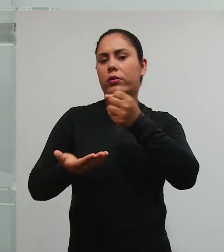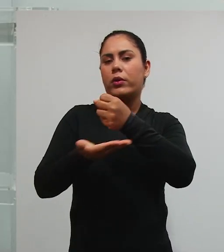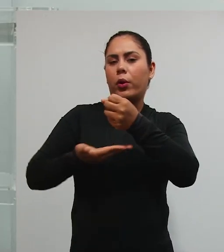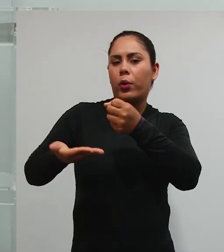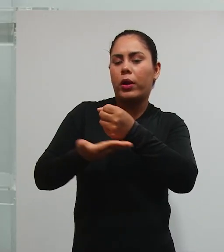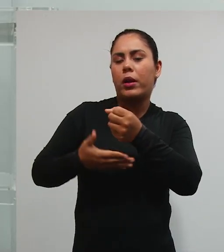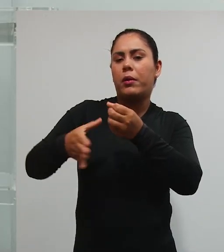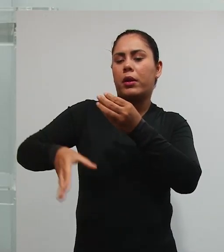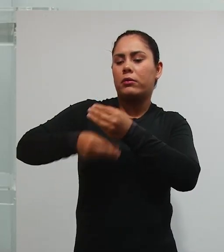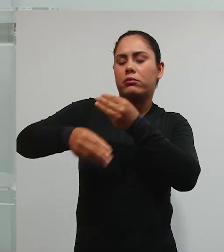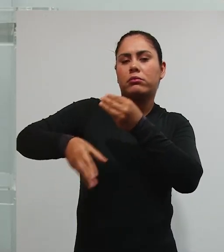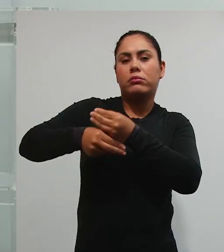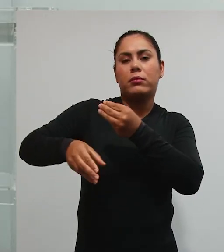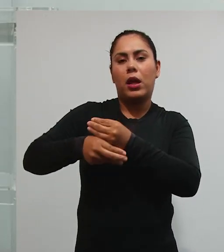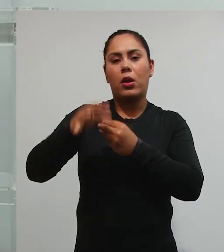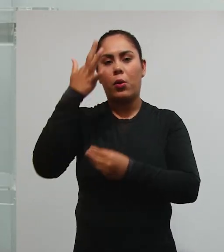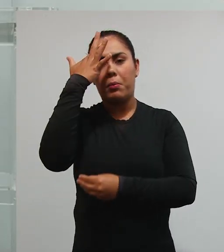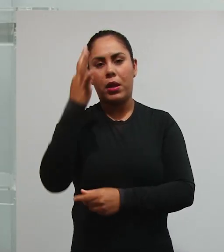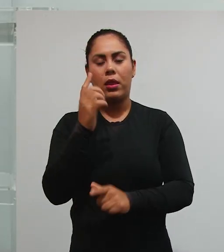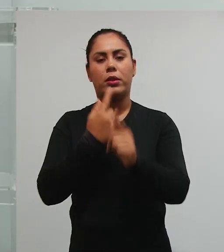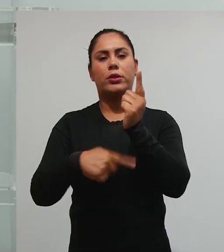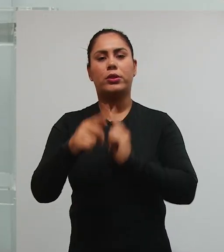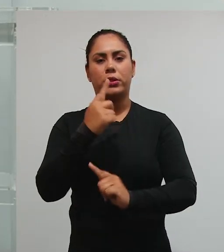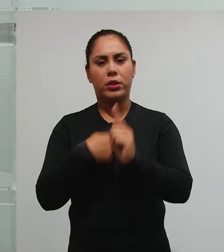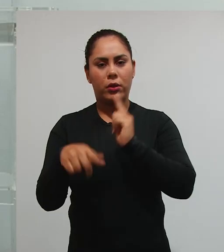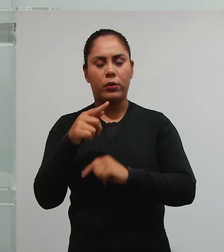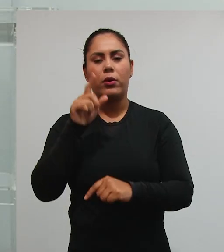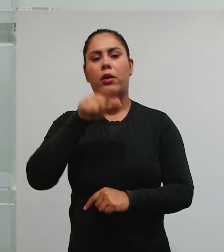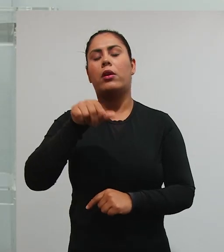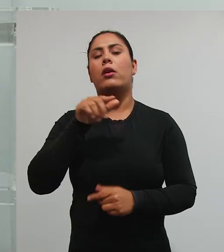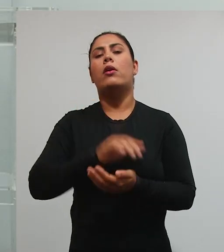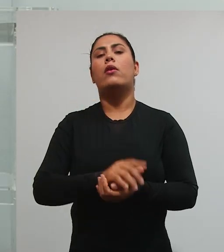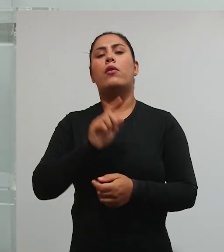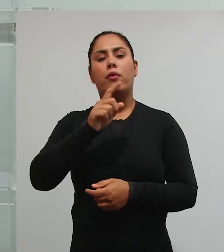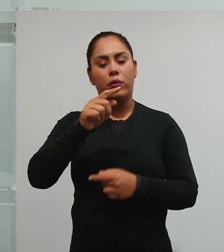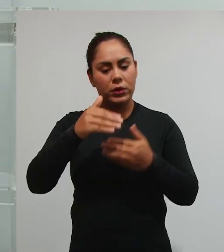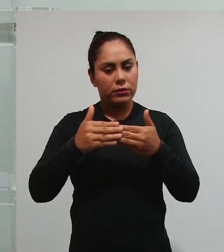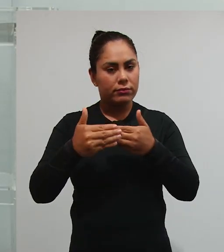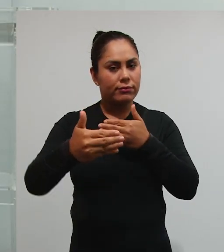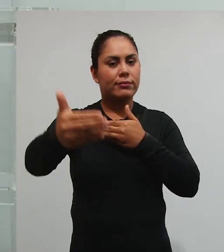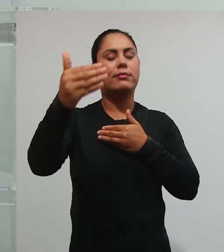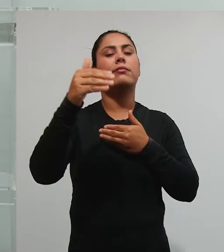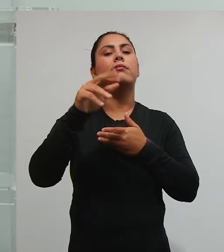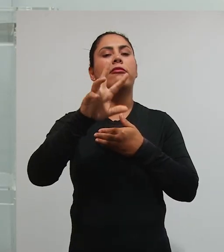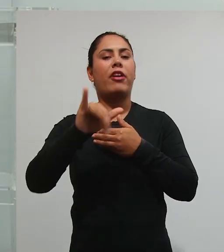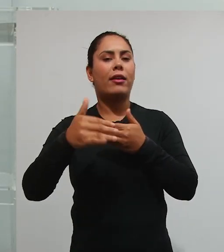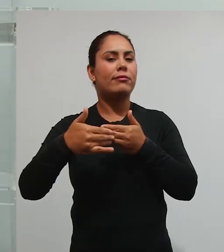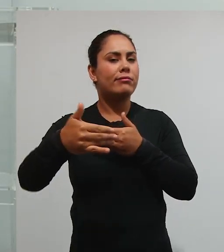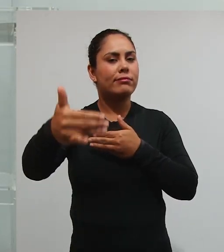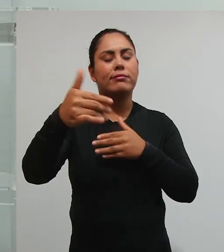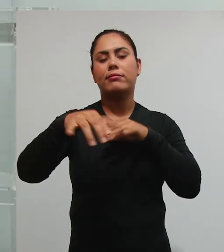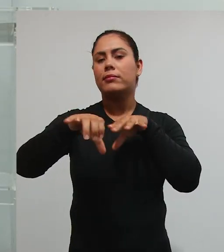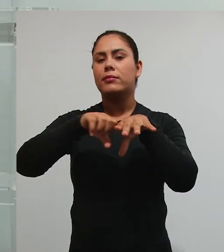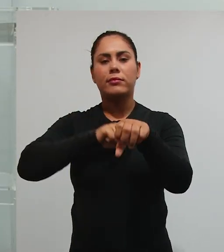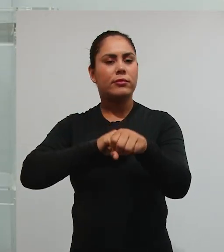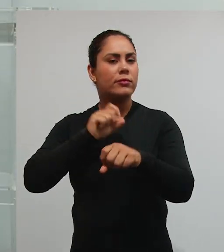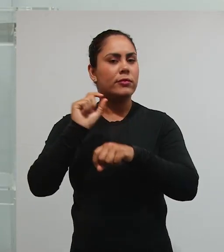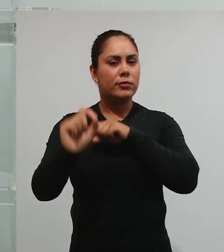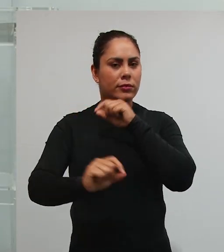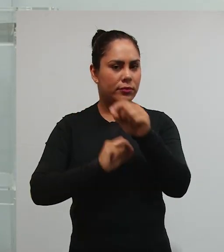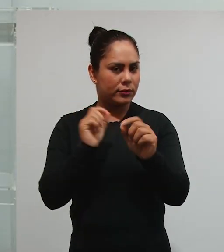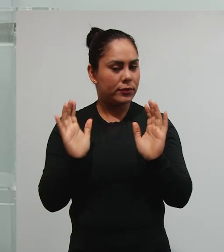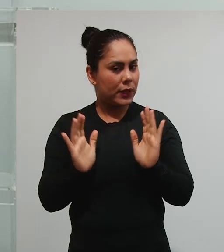base para compreender a gestão educacional, aí vocês partirão para a formação. Essa